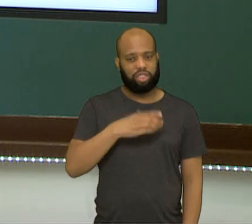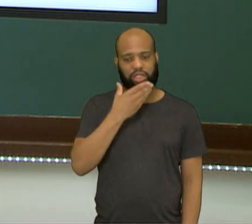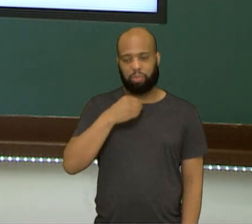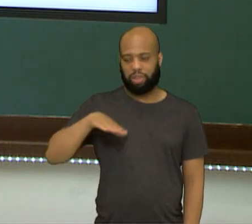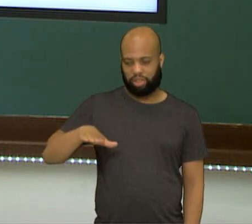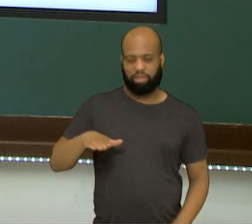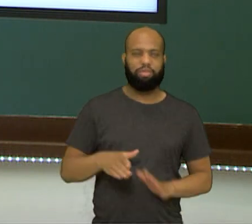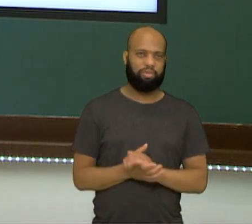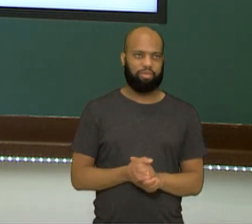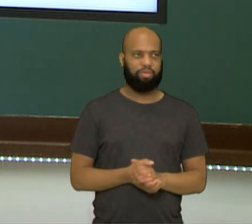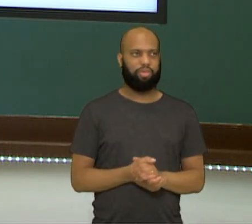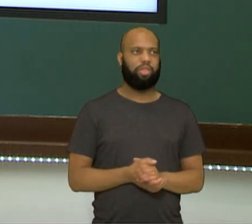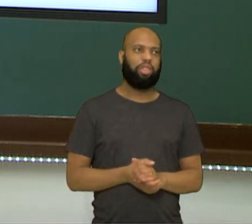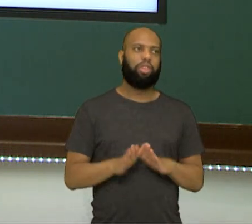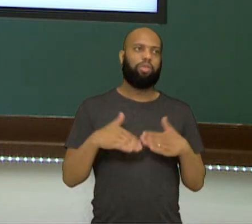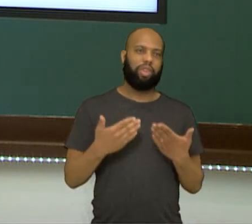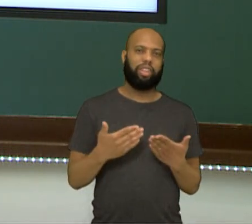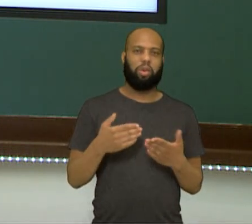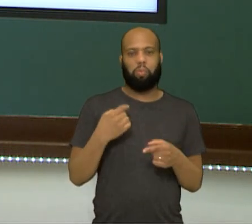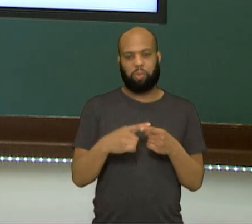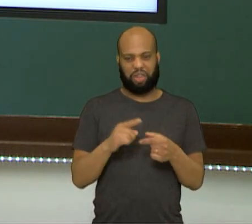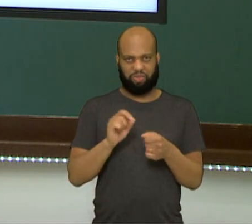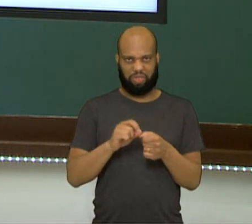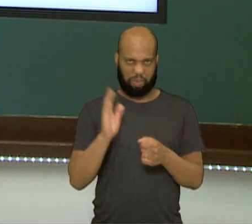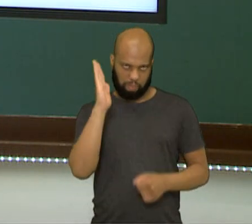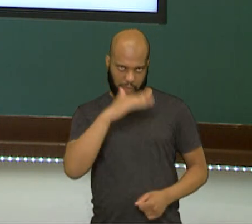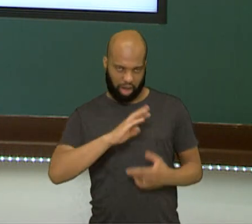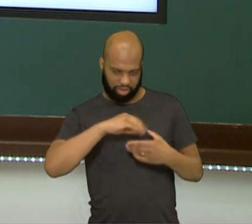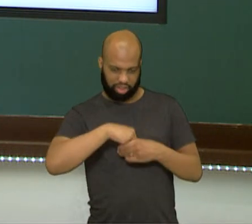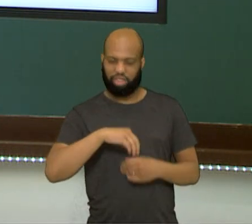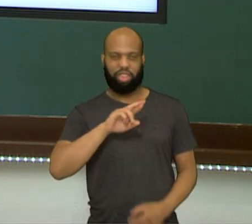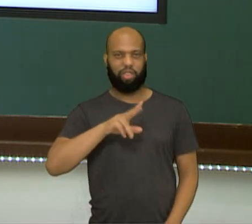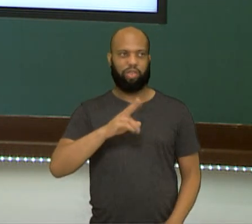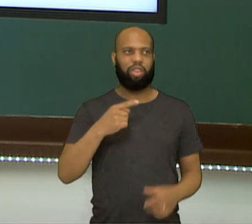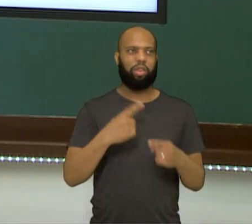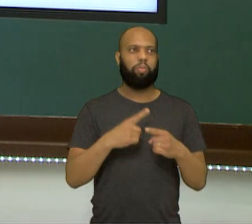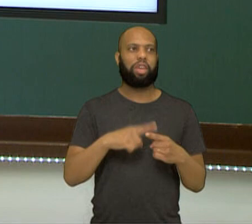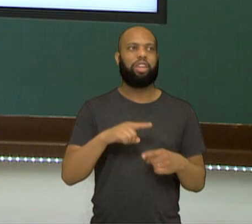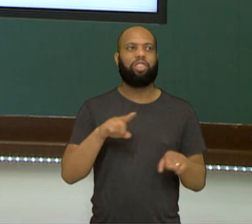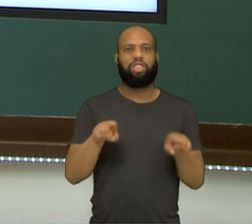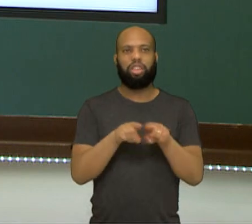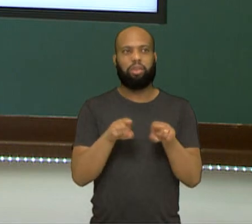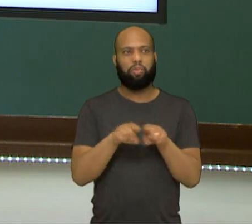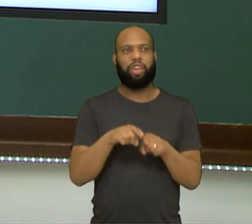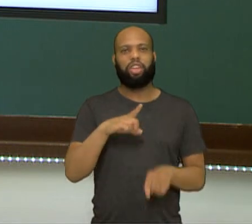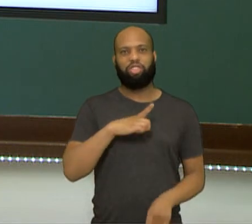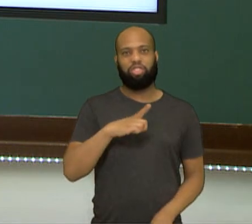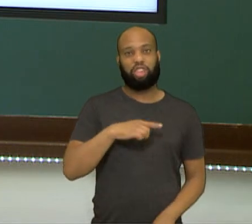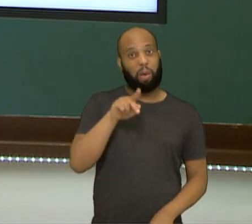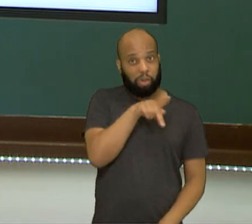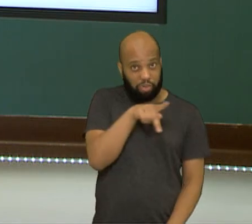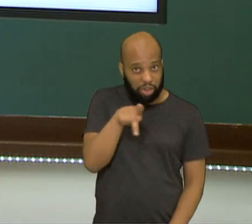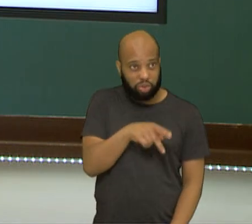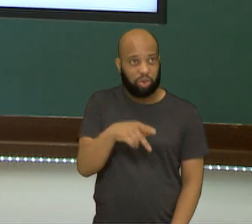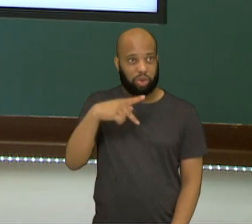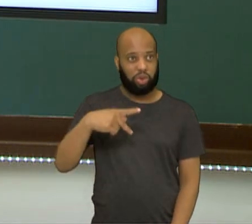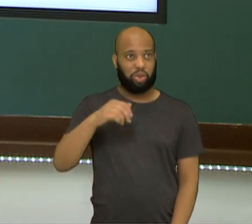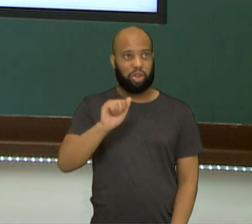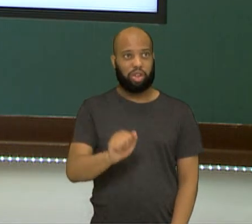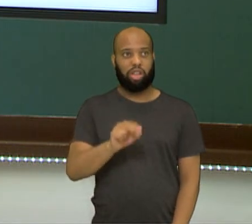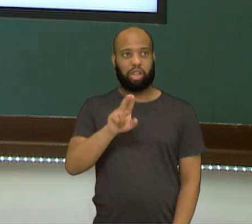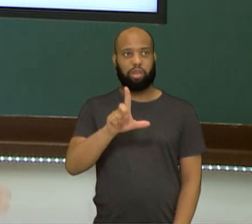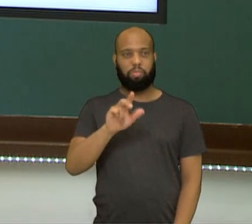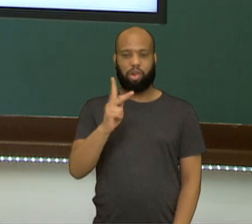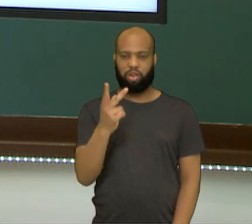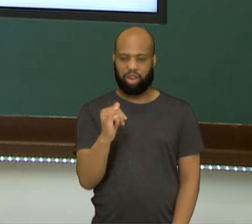pensou isso. Claro que não é de maldade, né? Não é de maldade. Eu lembro que até a tia Paulinha foi aos jornais falar, conversar. Não,